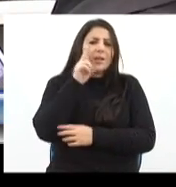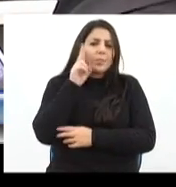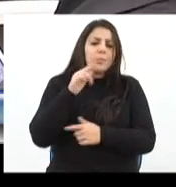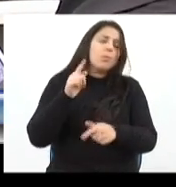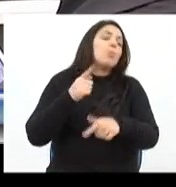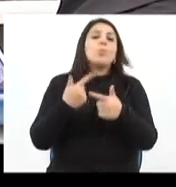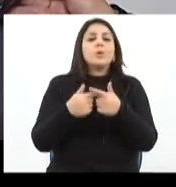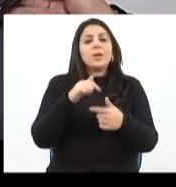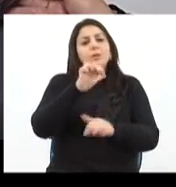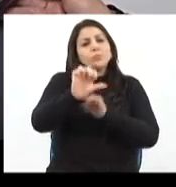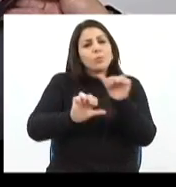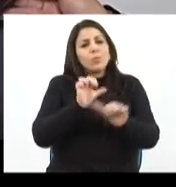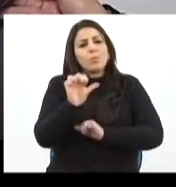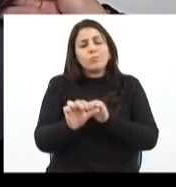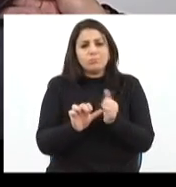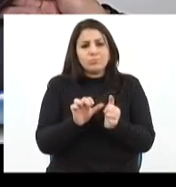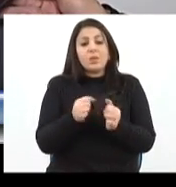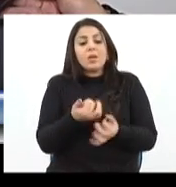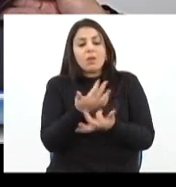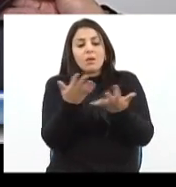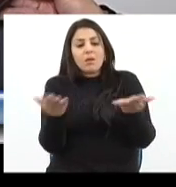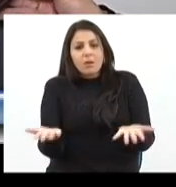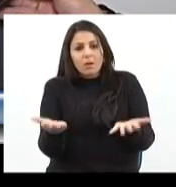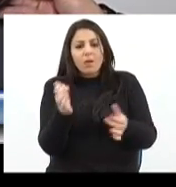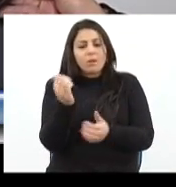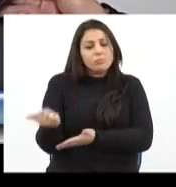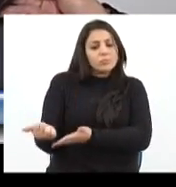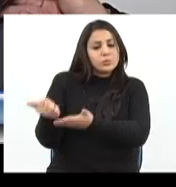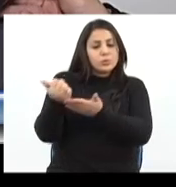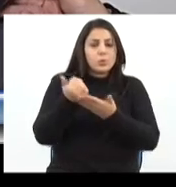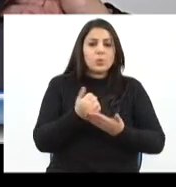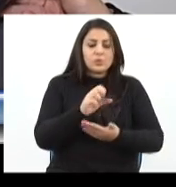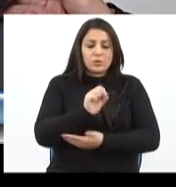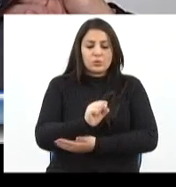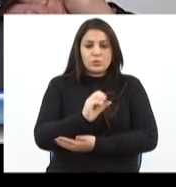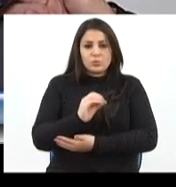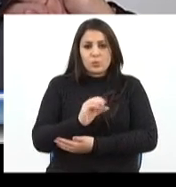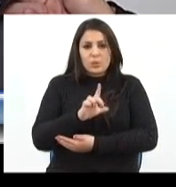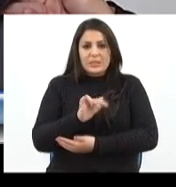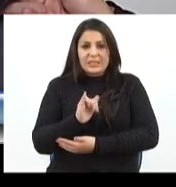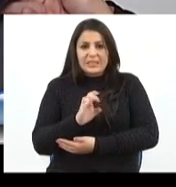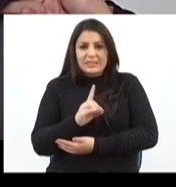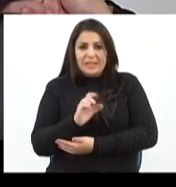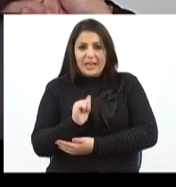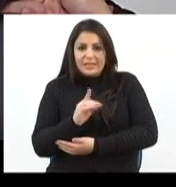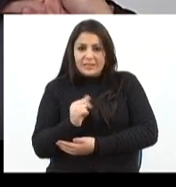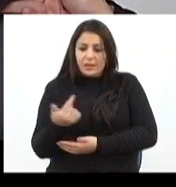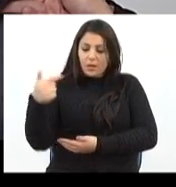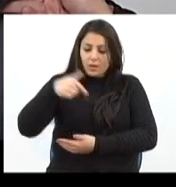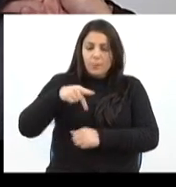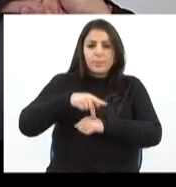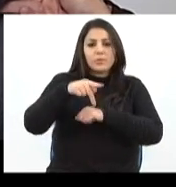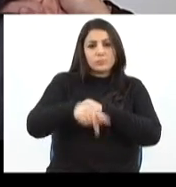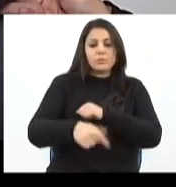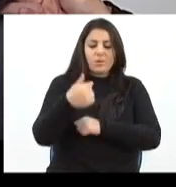da troca. Quem trouxe o Solidariedade para Passo Fundo foi o vereador Pontual, fui eu que trouxe,